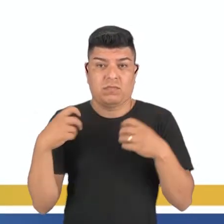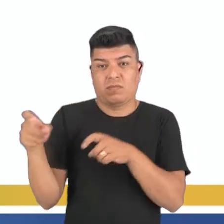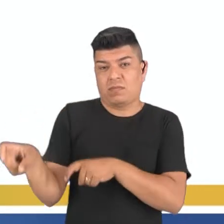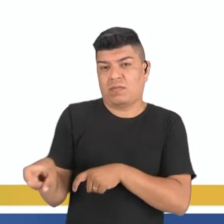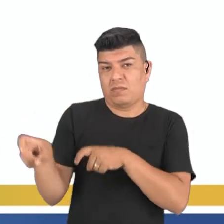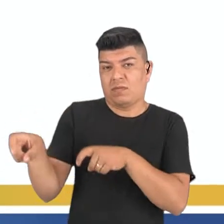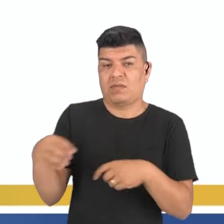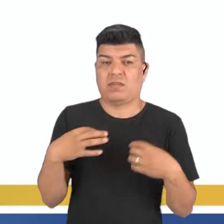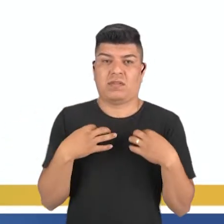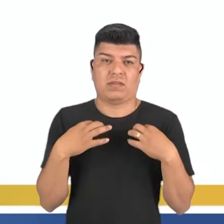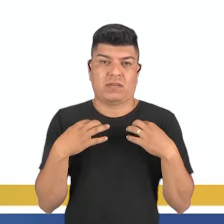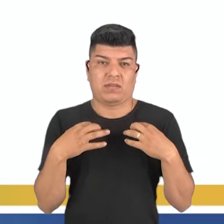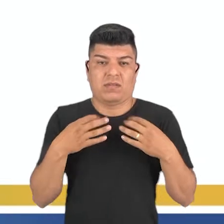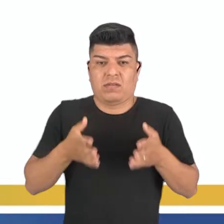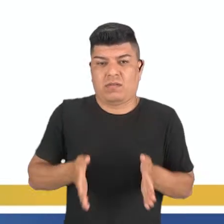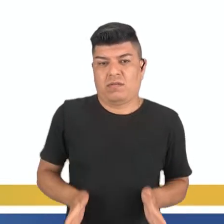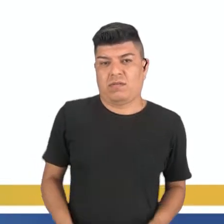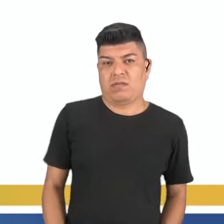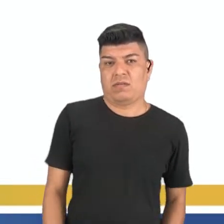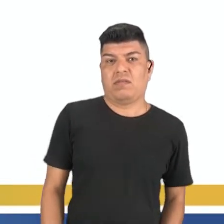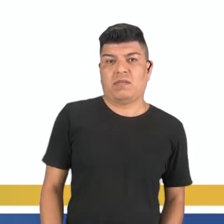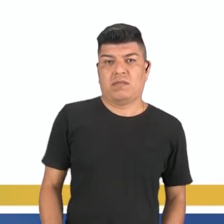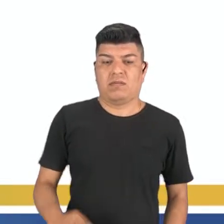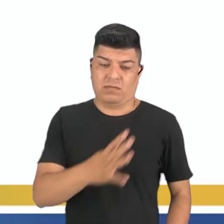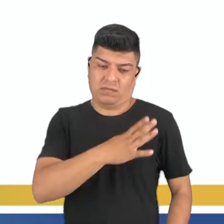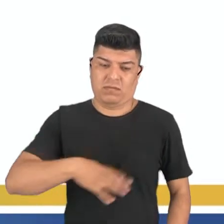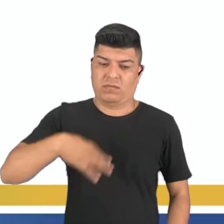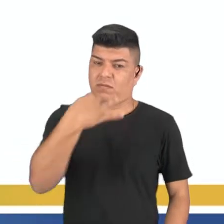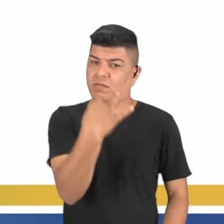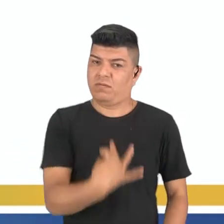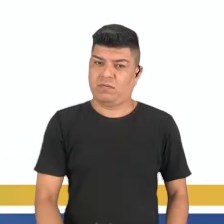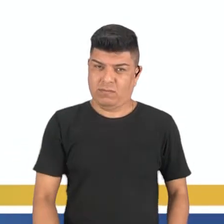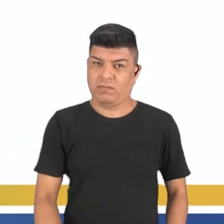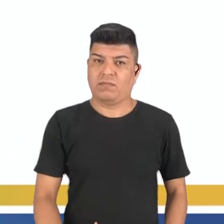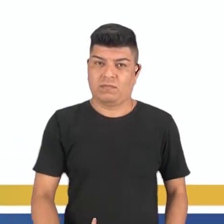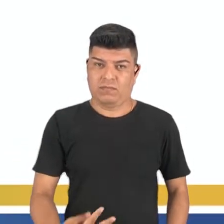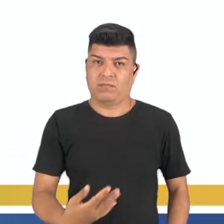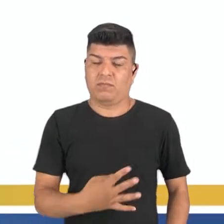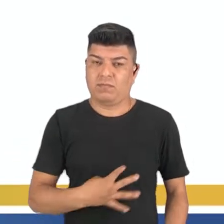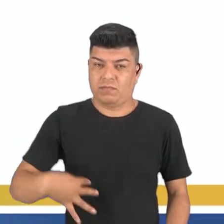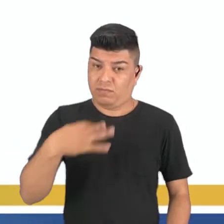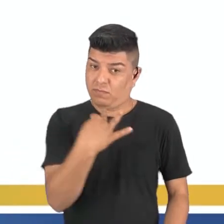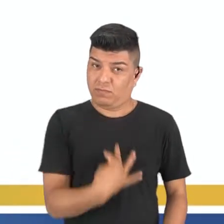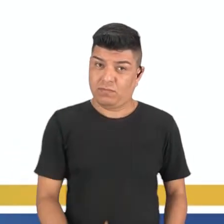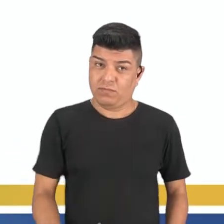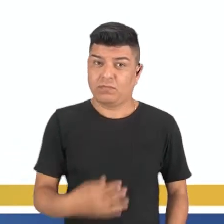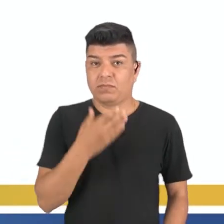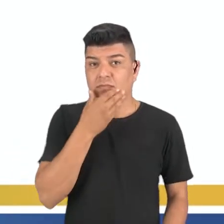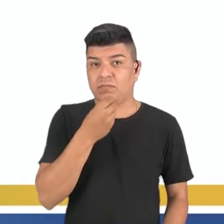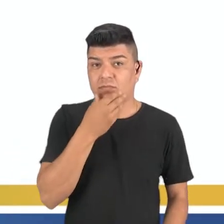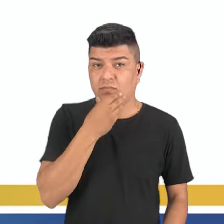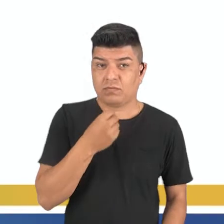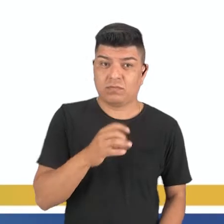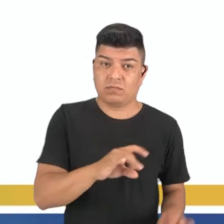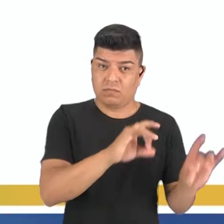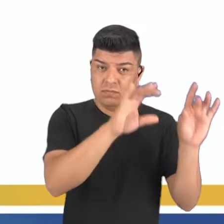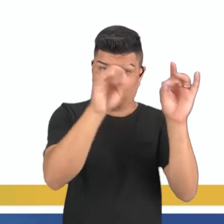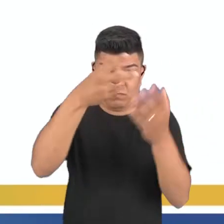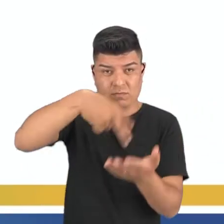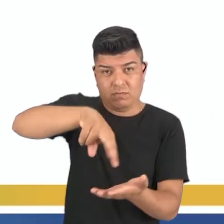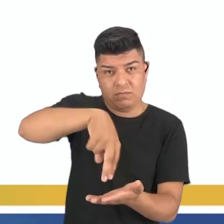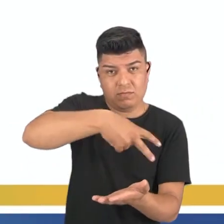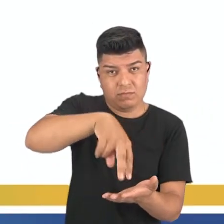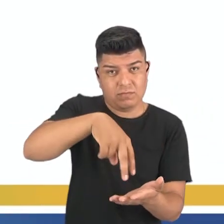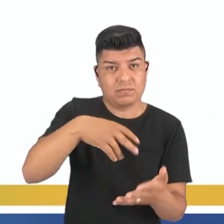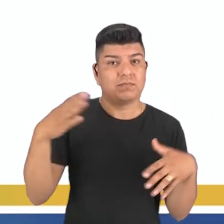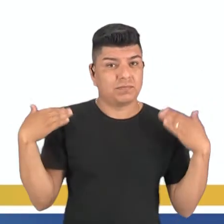como camisas e vestidos, xadrez e chapéu de palha. Os dançarinos realizam uma coreografia especial e